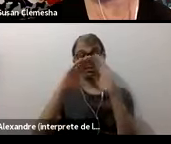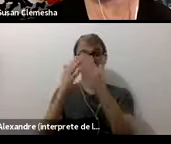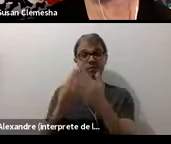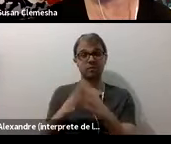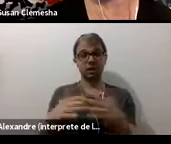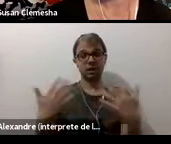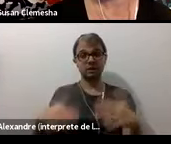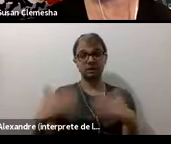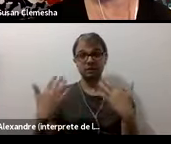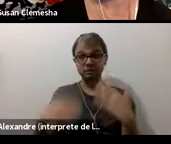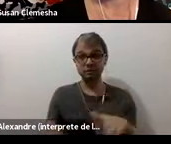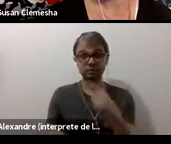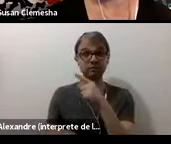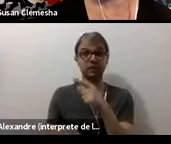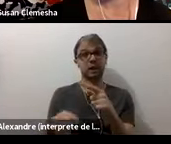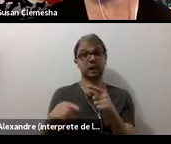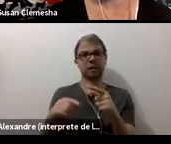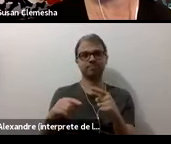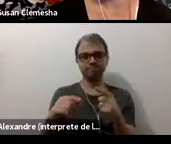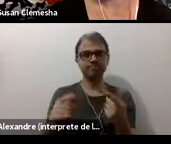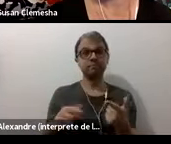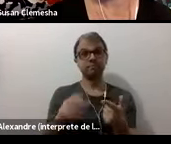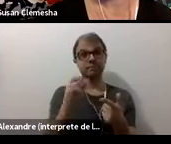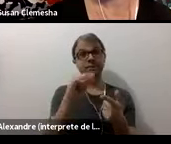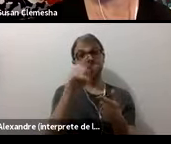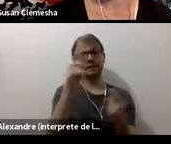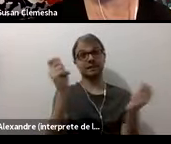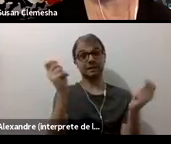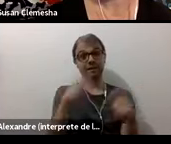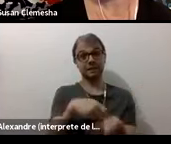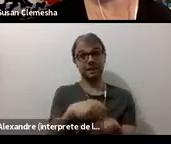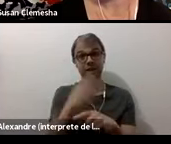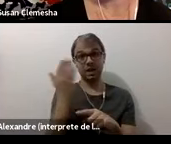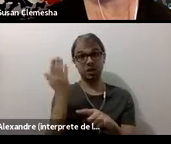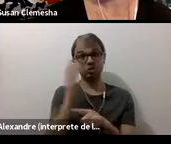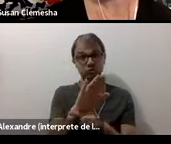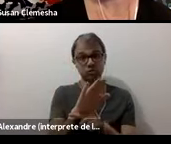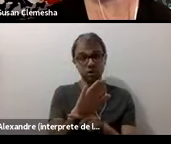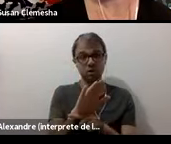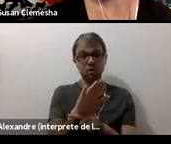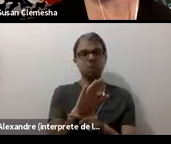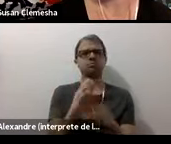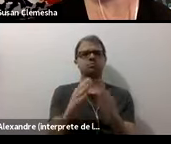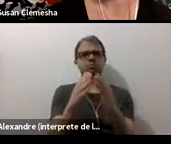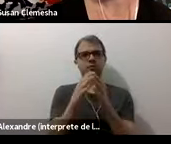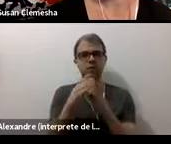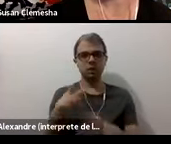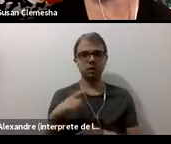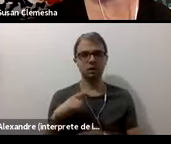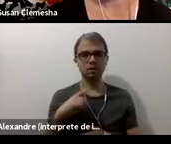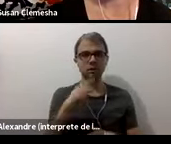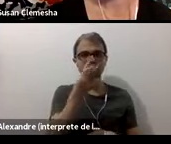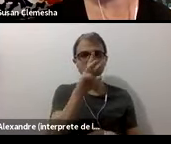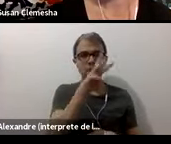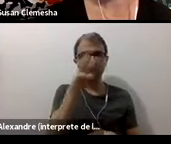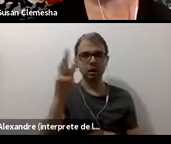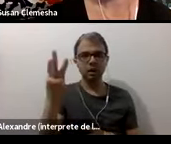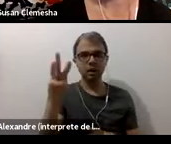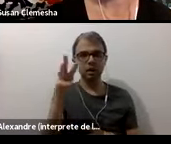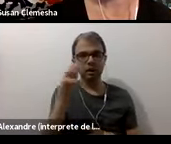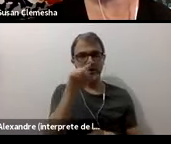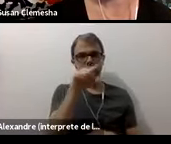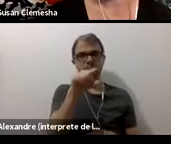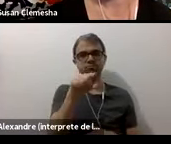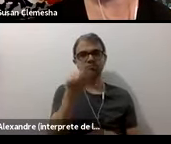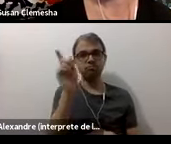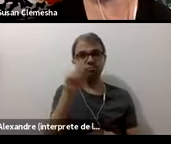com arte. Então, gente, se vocês puderem contribuir, a gente tem aí o link para a página, o valor que vocês